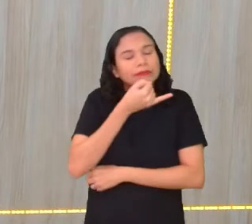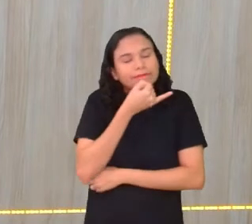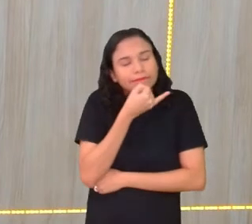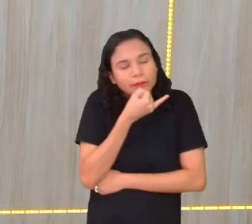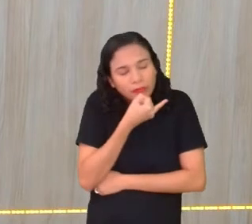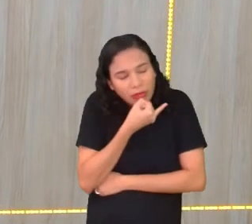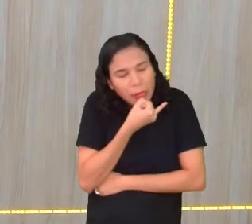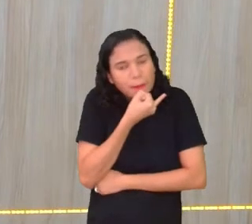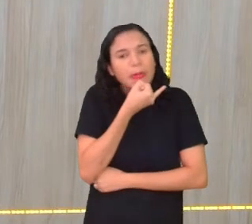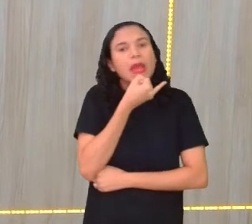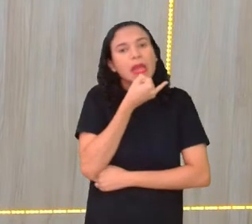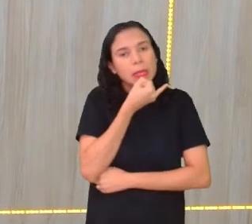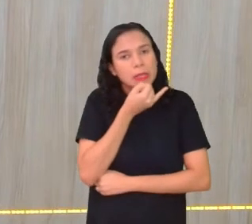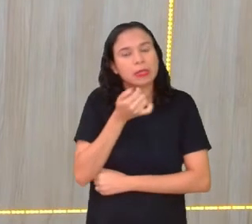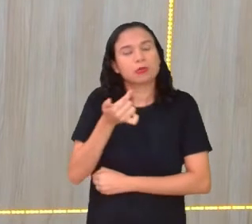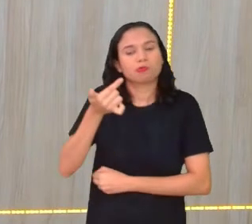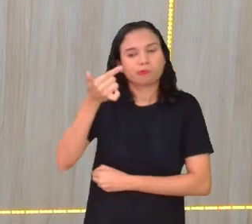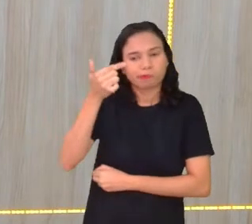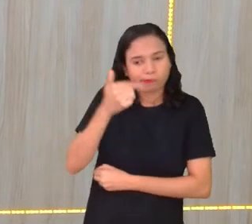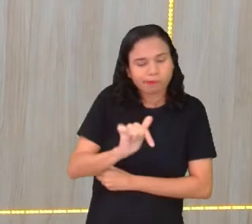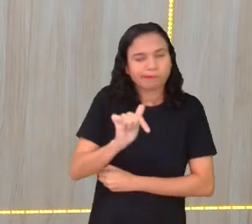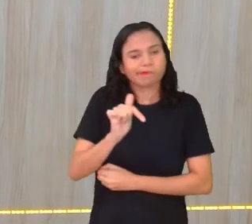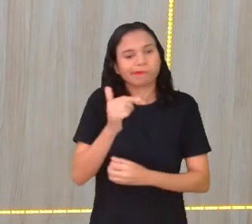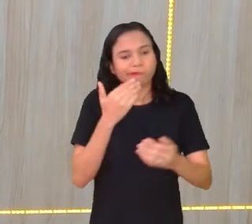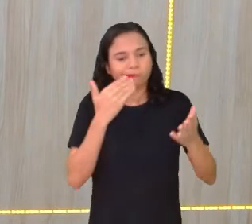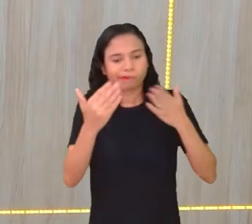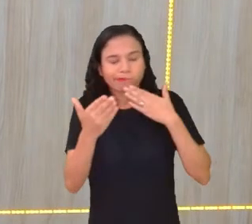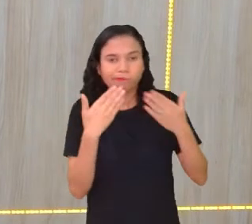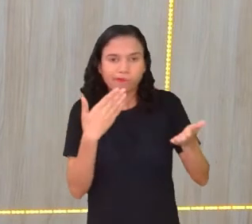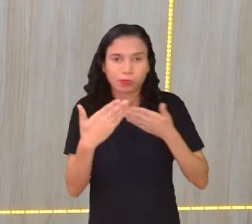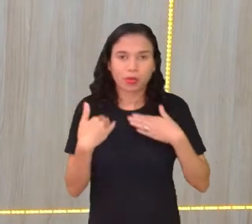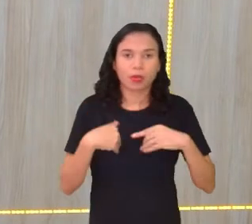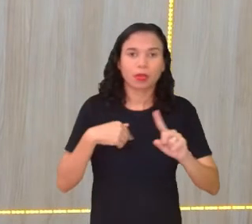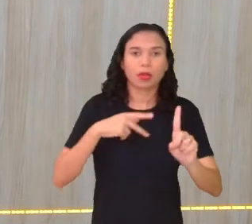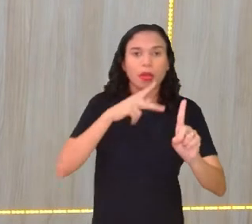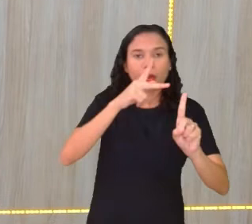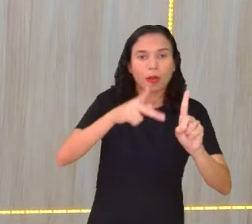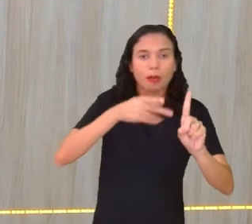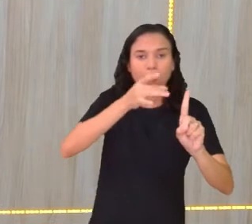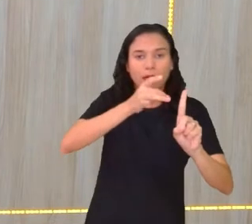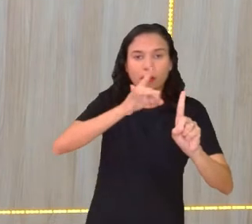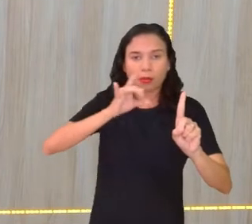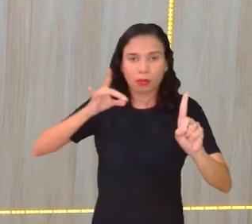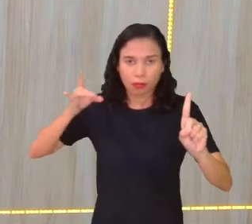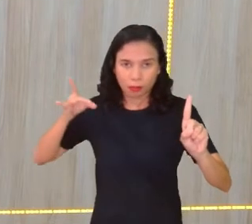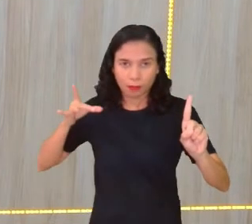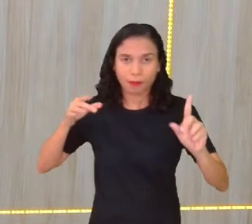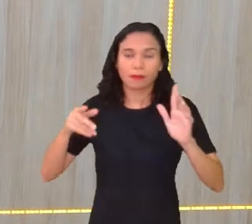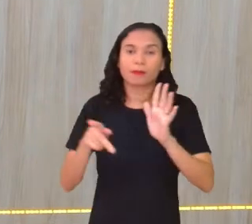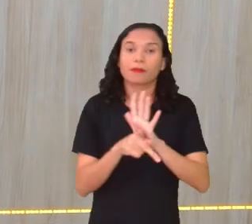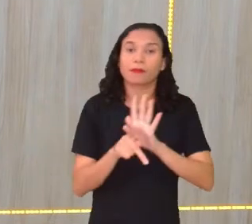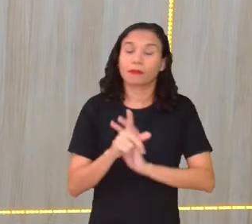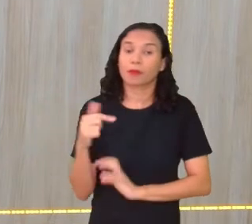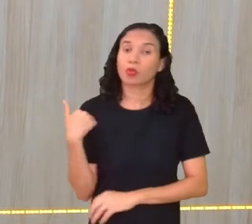infelizmente, ela entrou no debate, né? A temática da xenofobia.